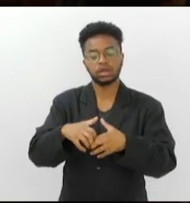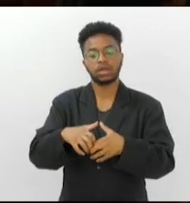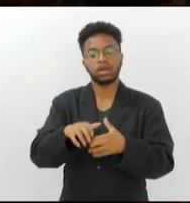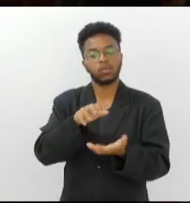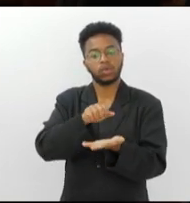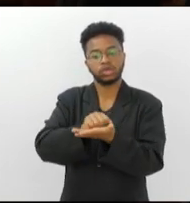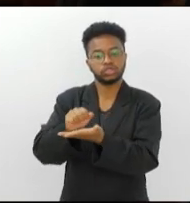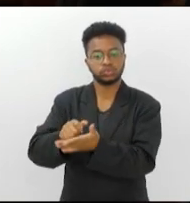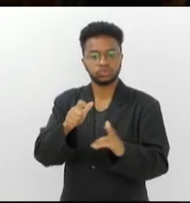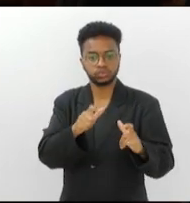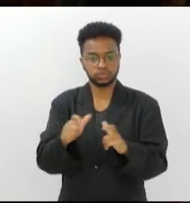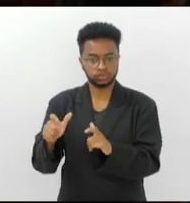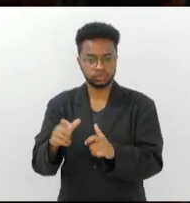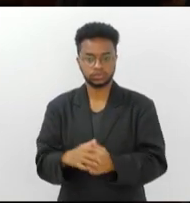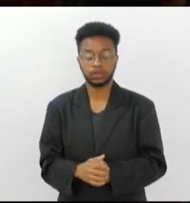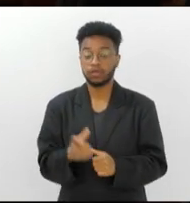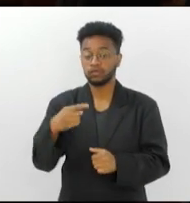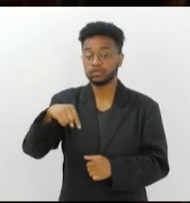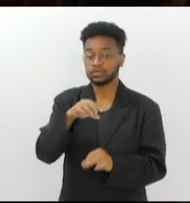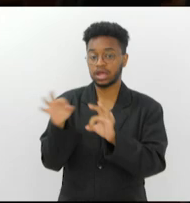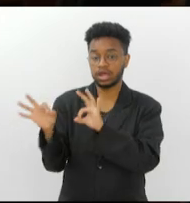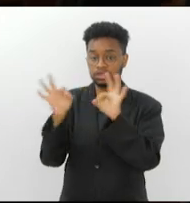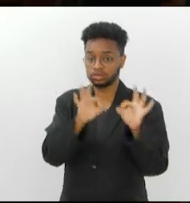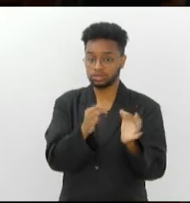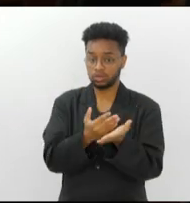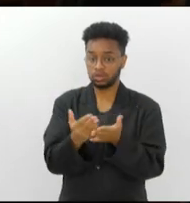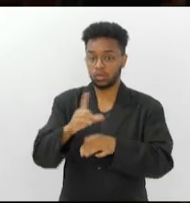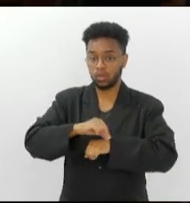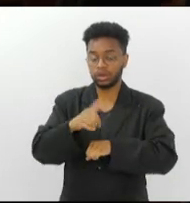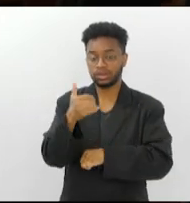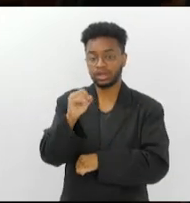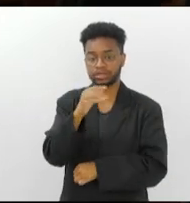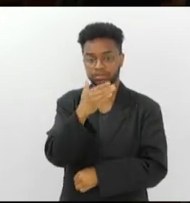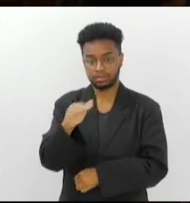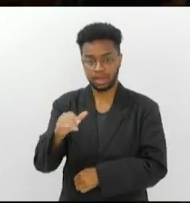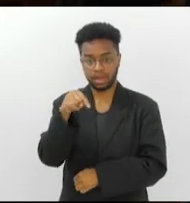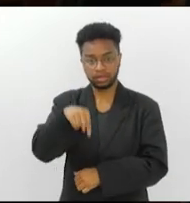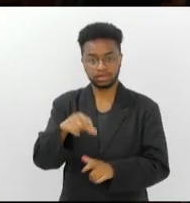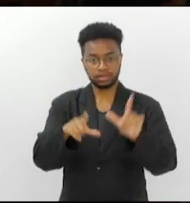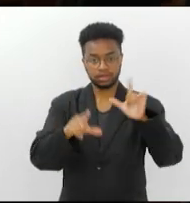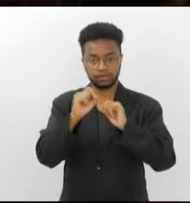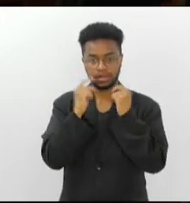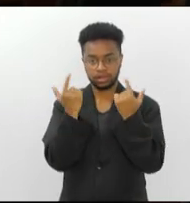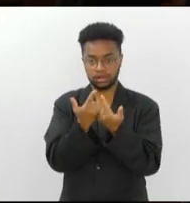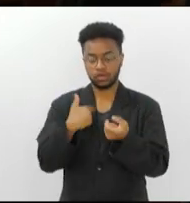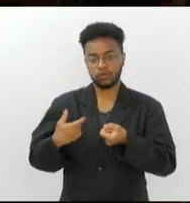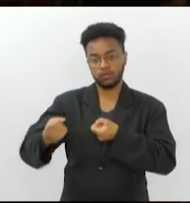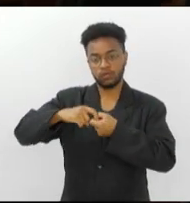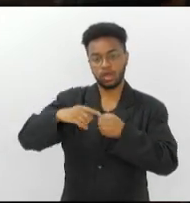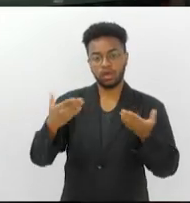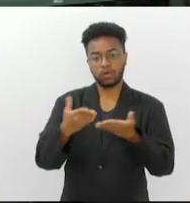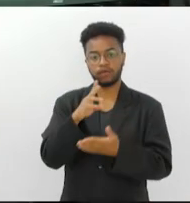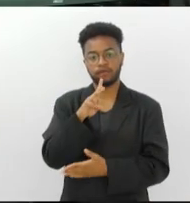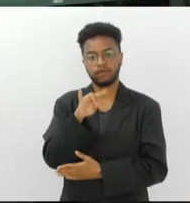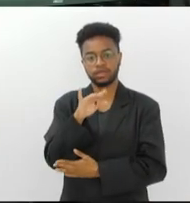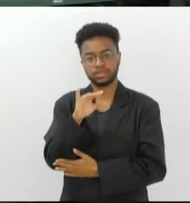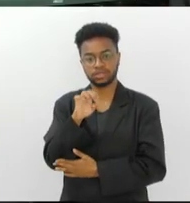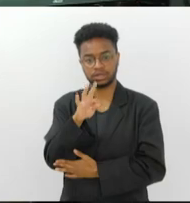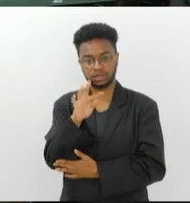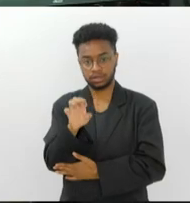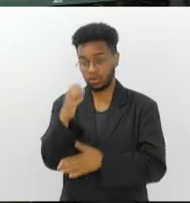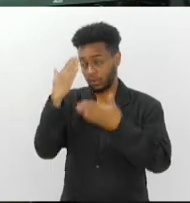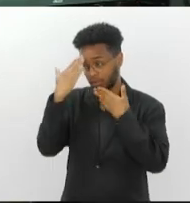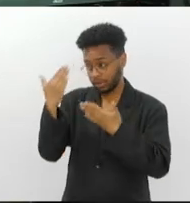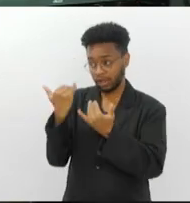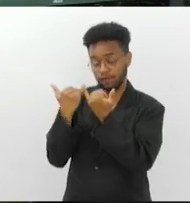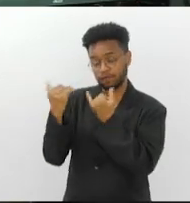desses espaços. Tudo isso você acompanha a partir de 10h30 da manhã aqui na TV Alerj. Vicente, volto com você no estúdio. Obrigado, PV,